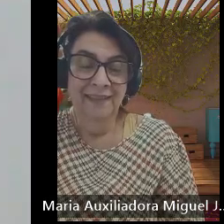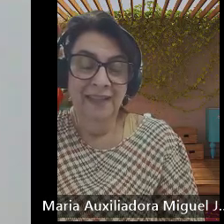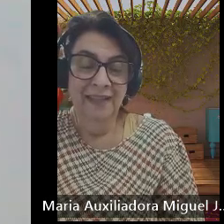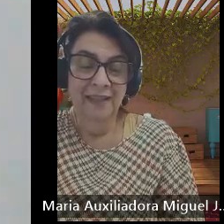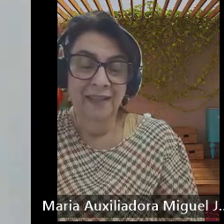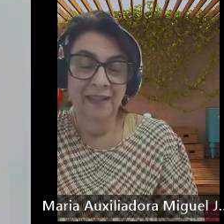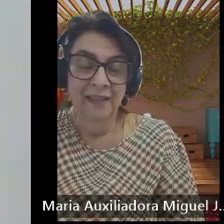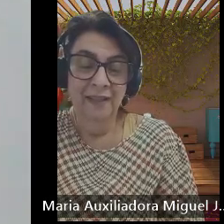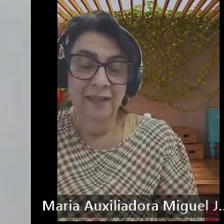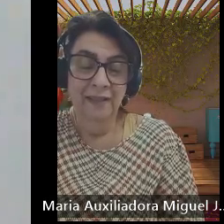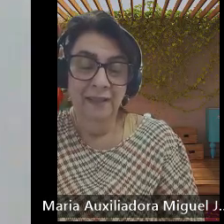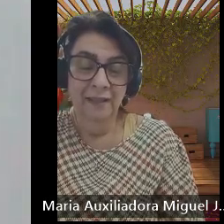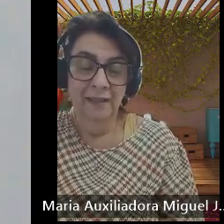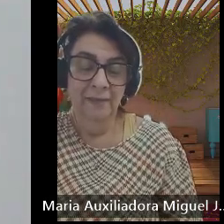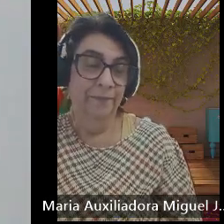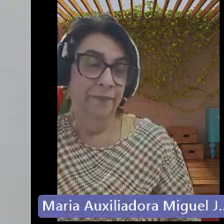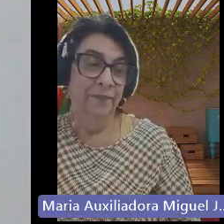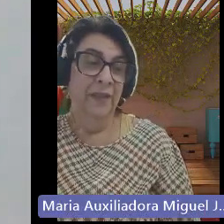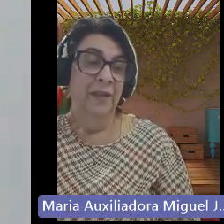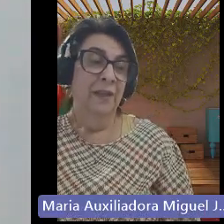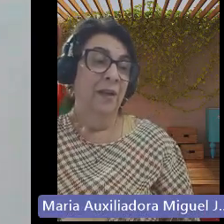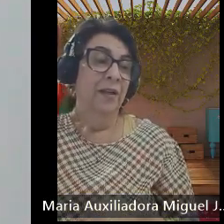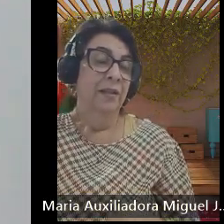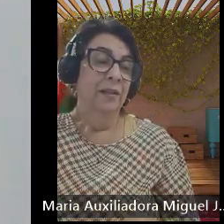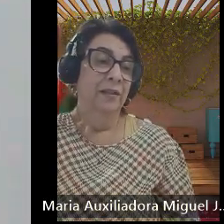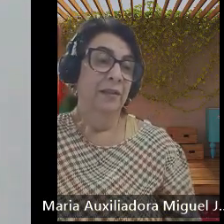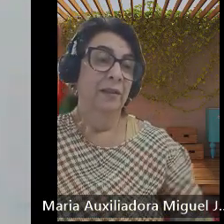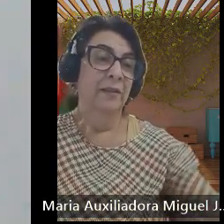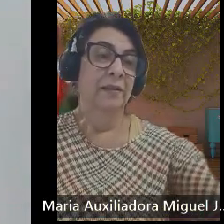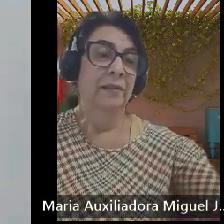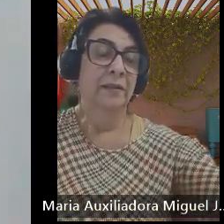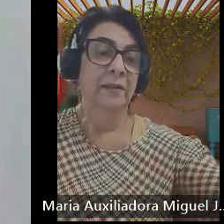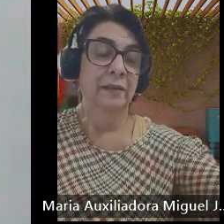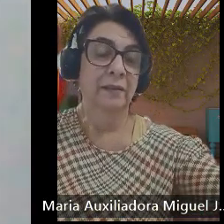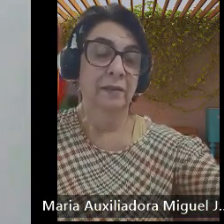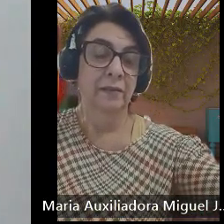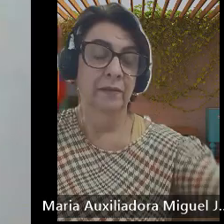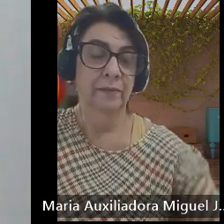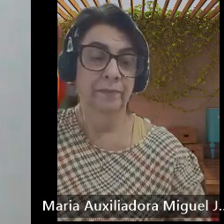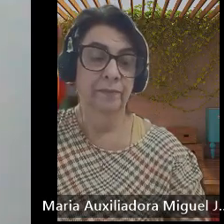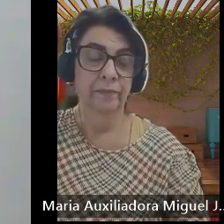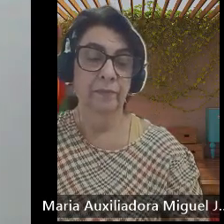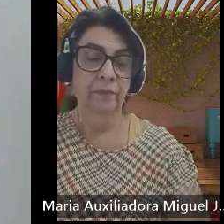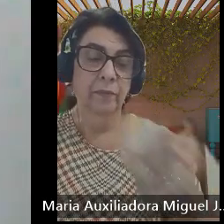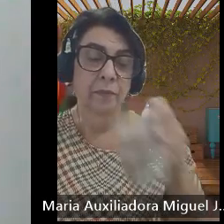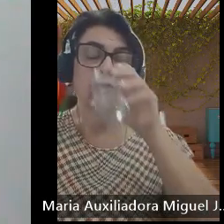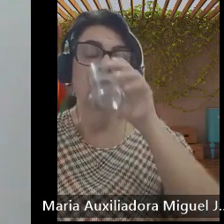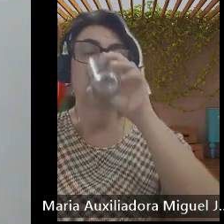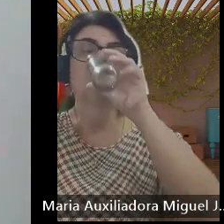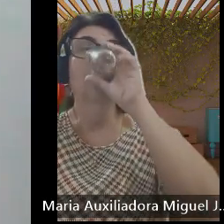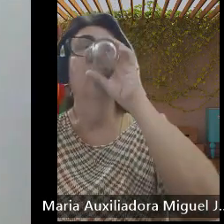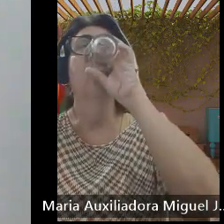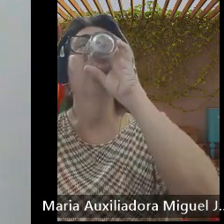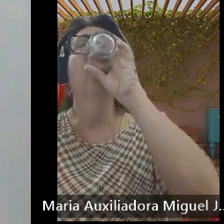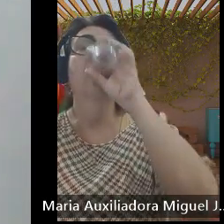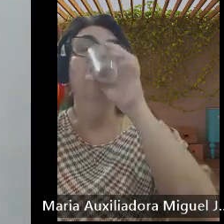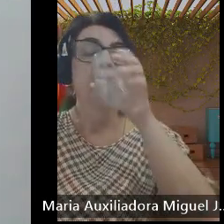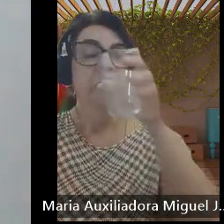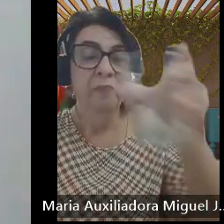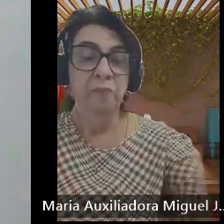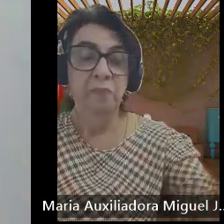seja pelo menos profissional. Então seria essa a minha pergunta. E uma outra pergunta é curiosidade mesmo. Quanto de autonomia você tem